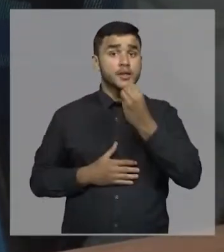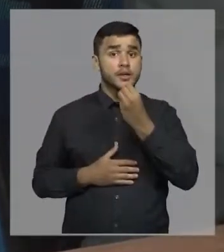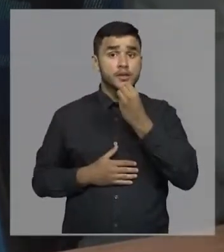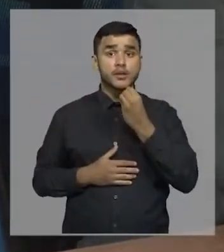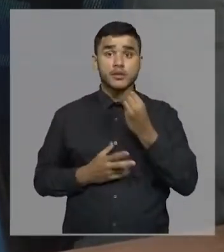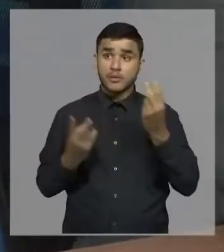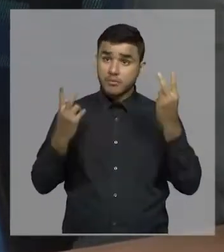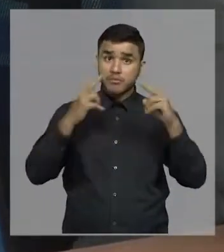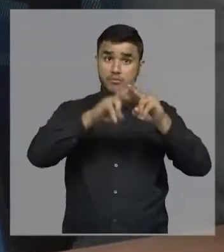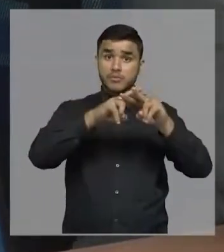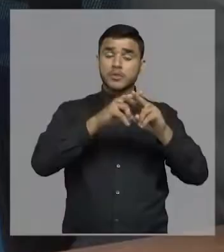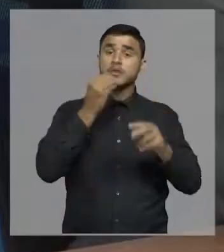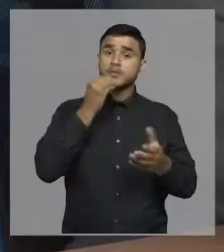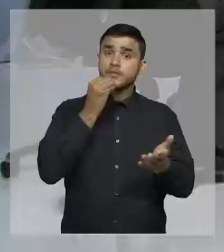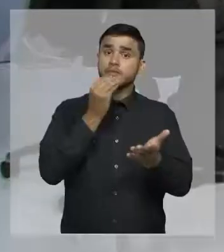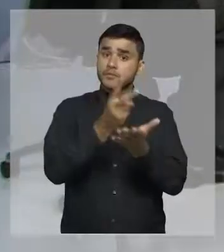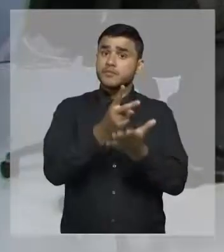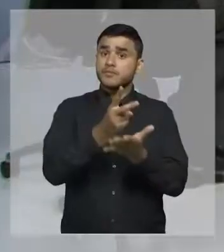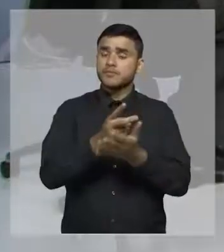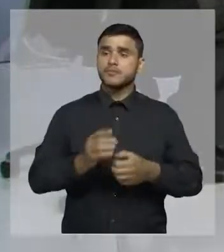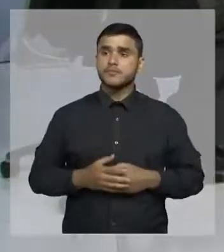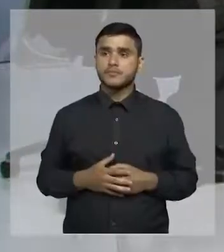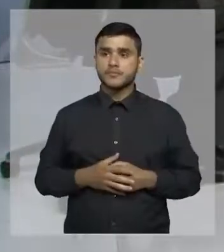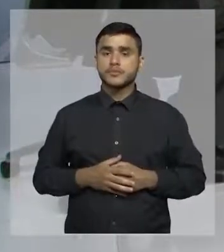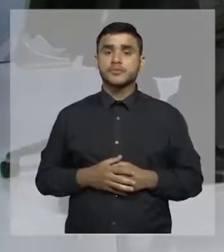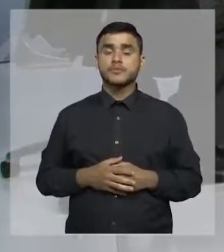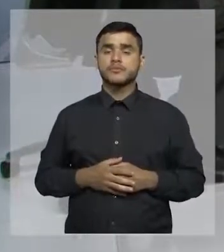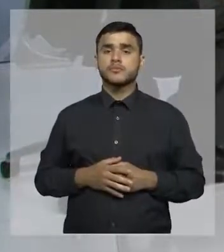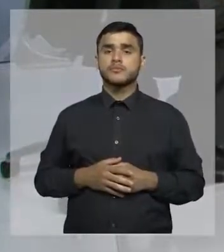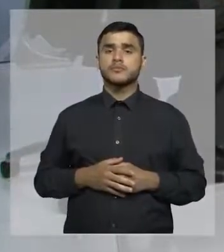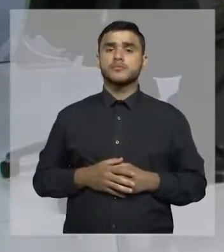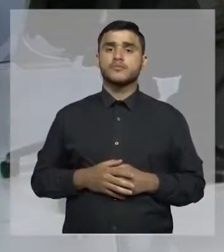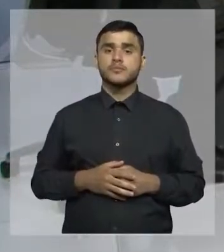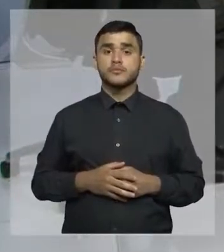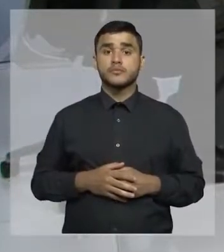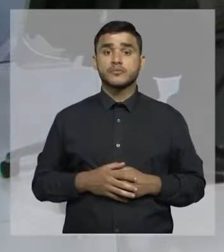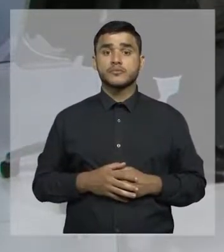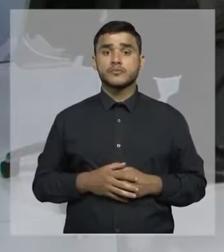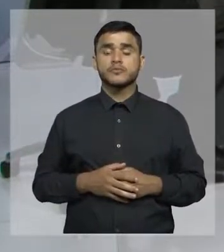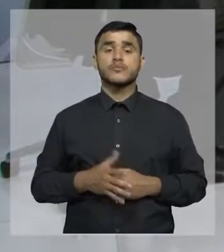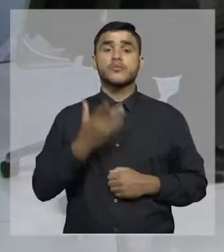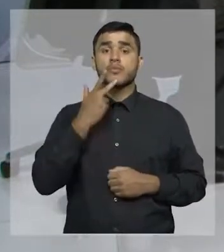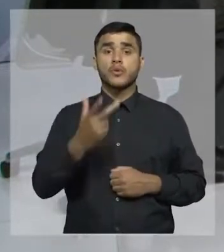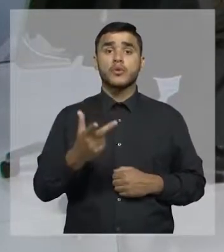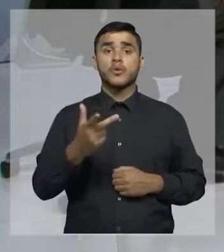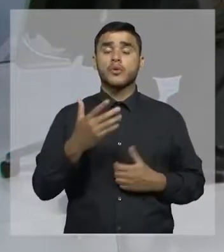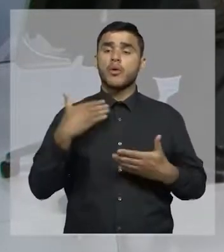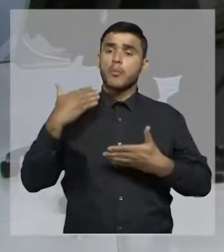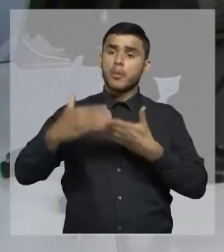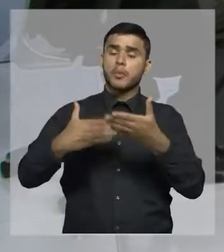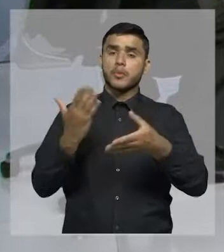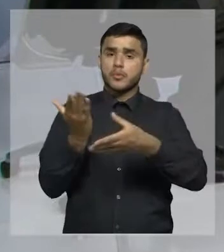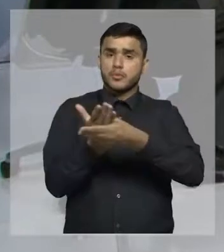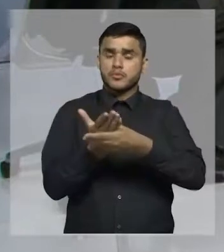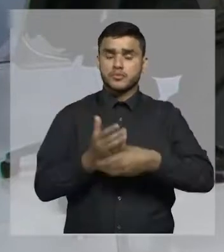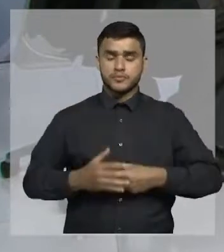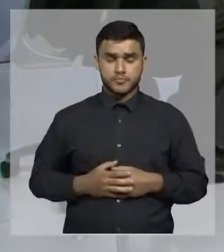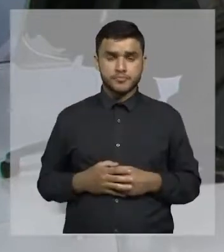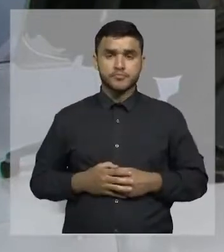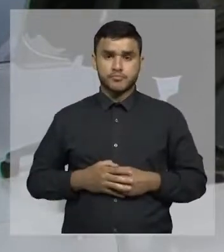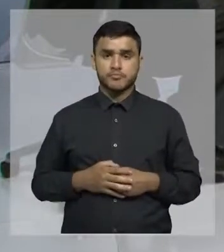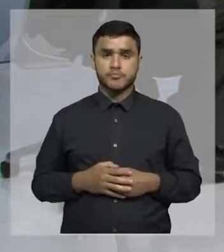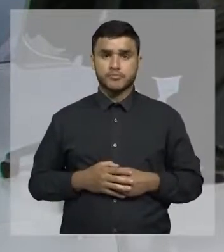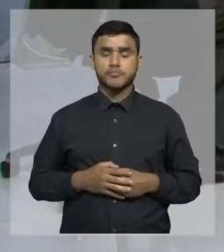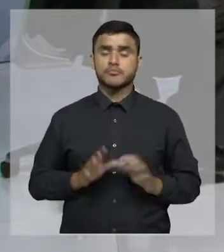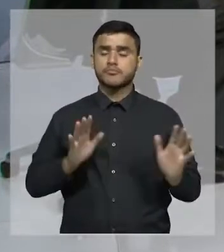por motivação. Deixa eu trazer aqui a discussão. Mas não estou discutindo a prisão, estou discutindo a prisão no momento do processo. Qual o tema proposto? Que